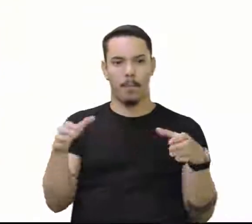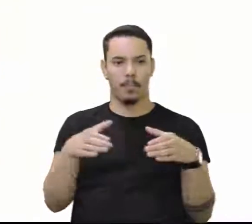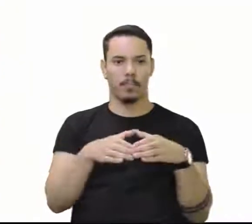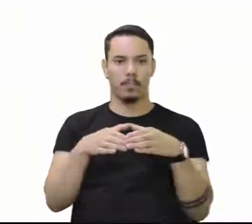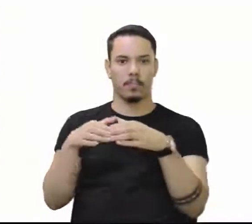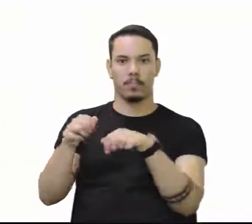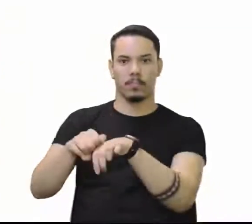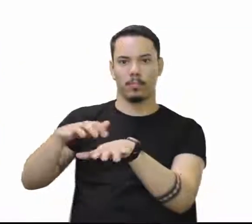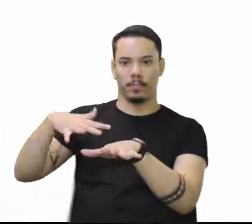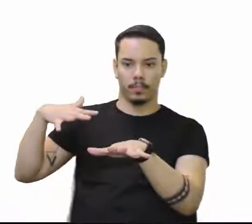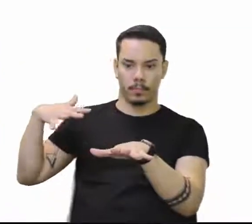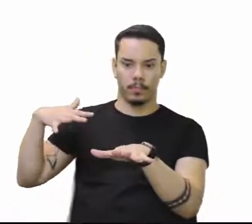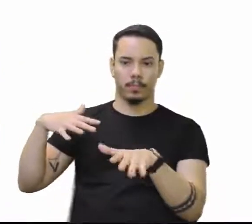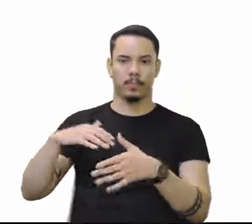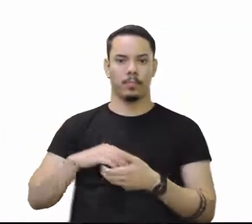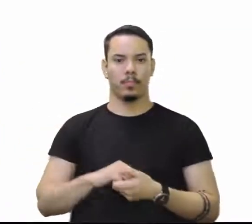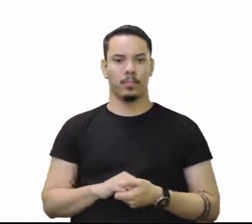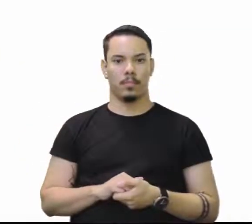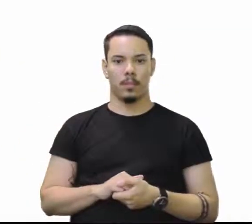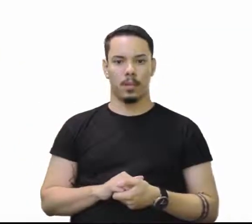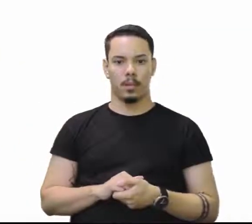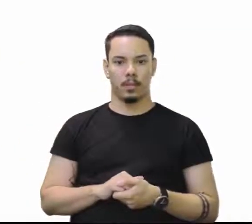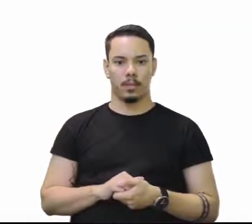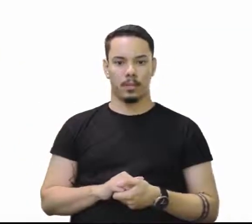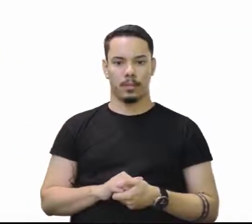aí de Aloysio.